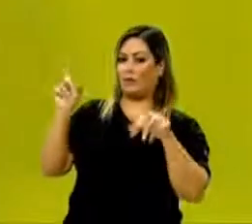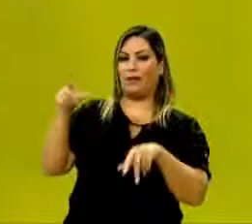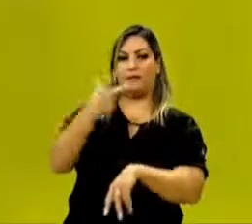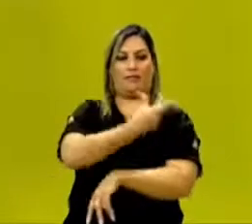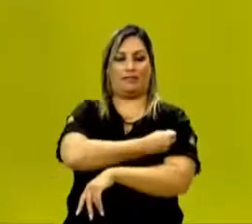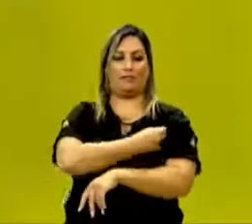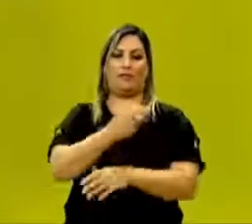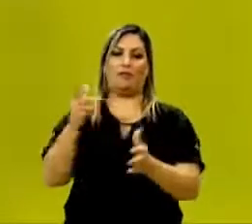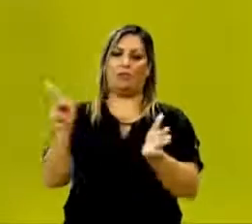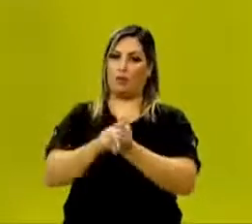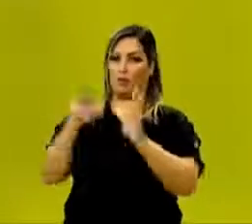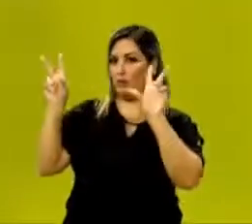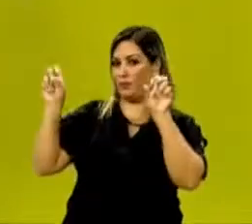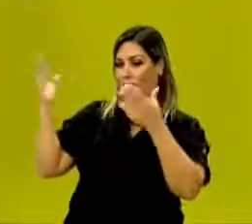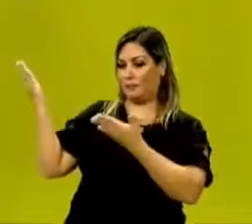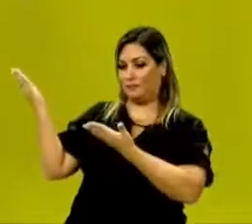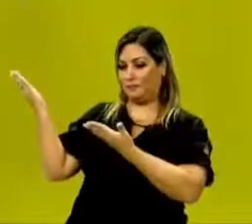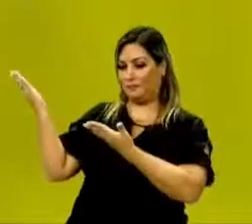da manchete.